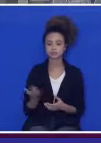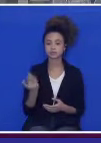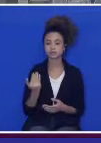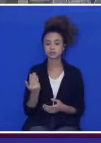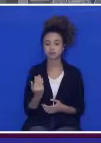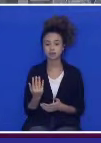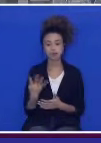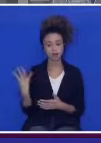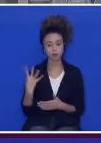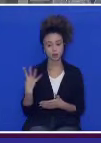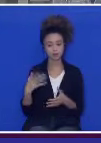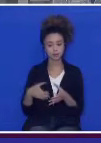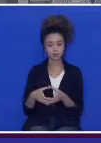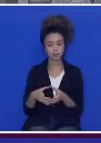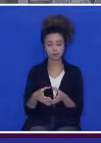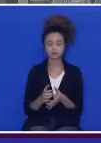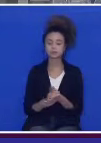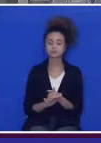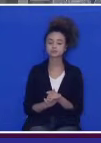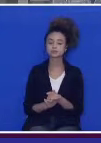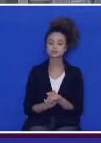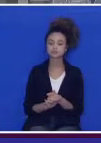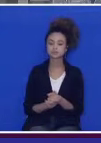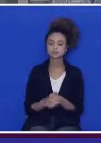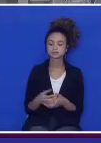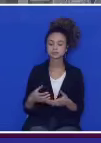Vem aí a quarta bola da noite.